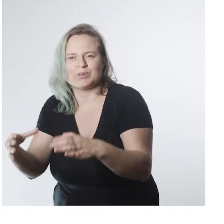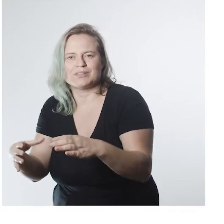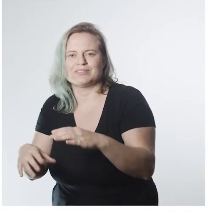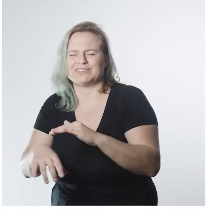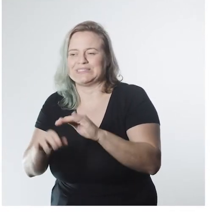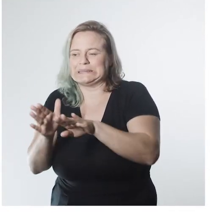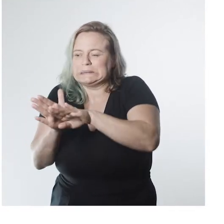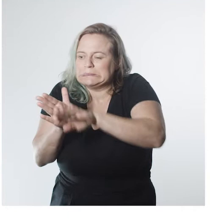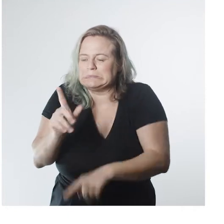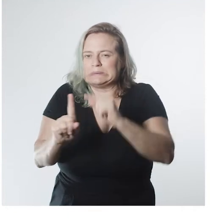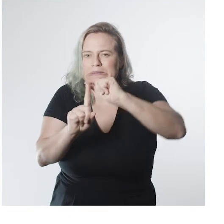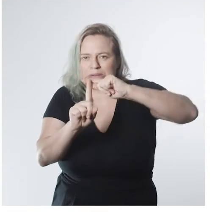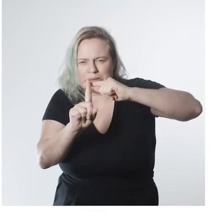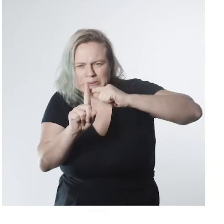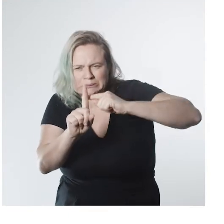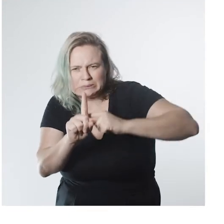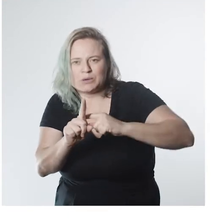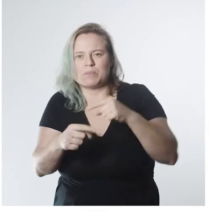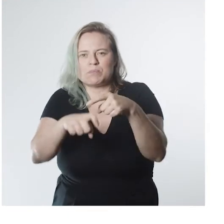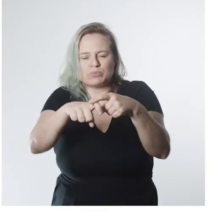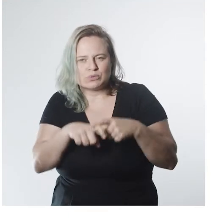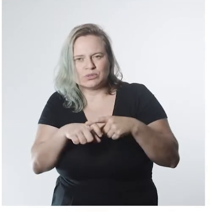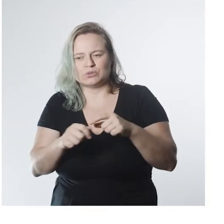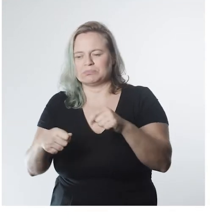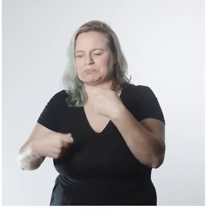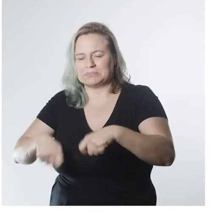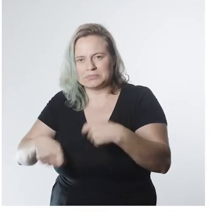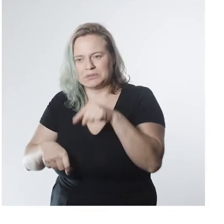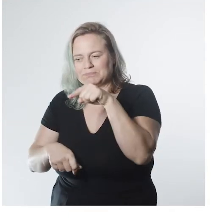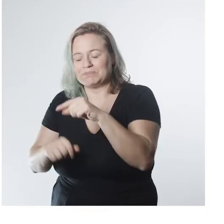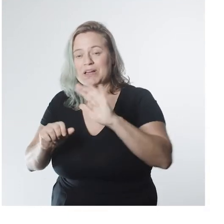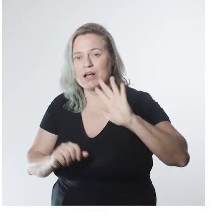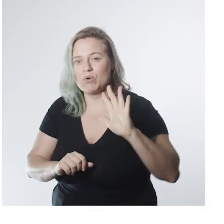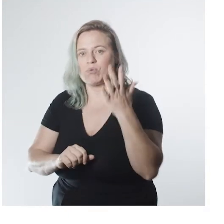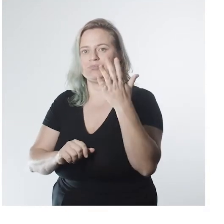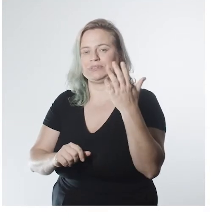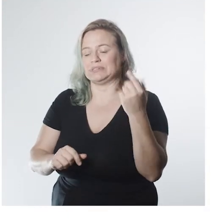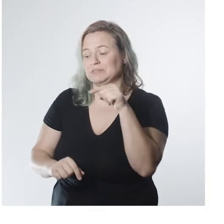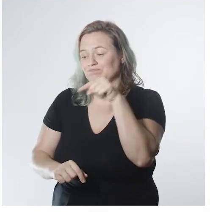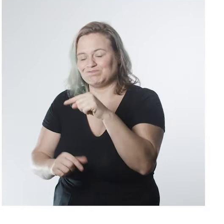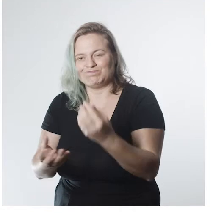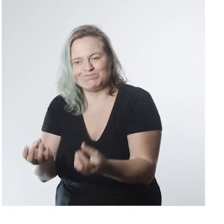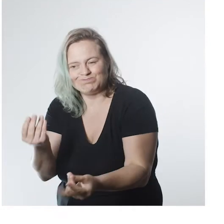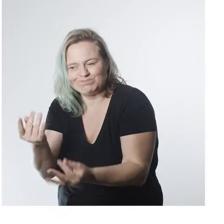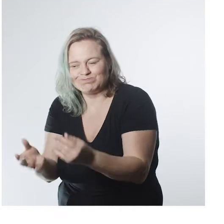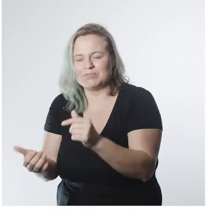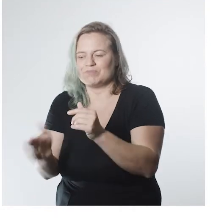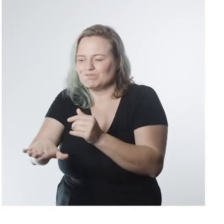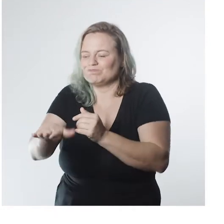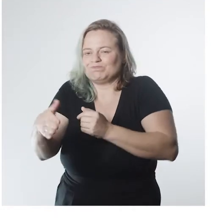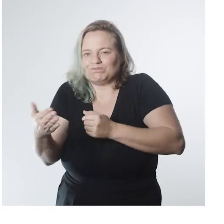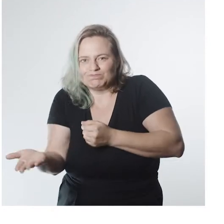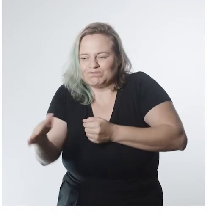cair muito a temperatura. E essa reação aqui é muito importante para acontecer, né, que é essa reação de Maillard, e essa tosta ali,